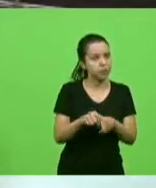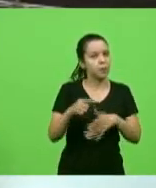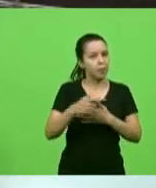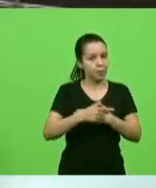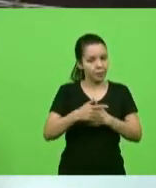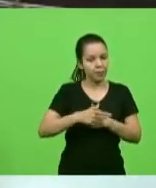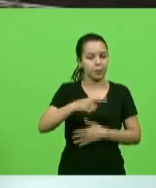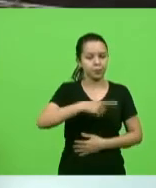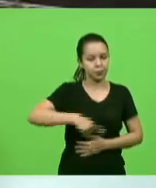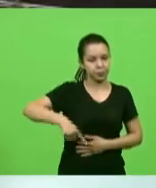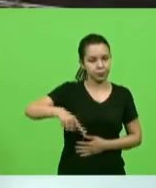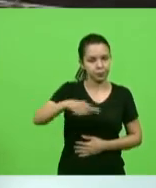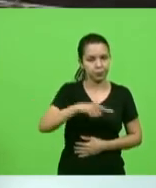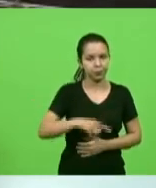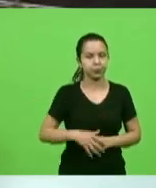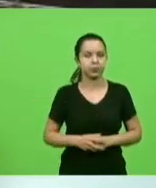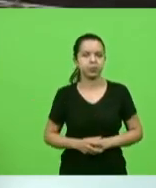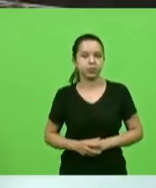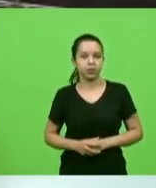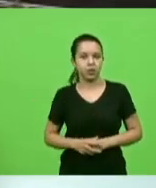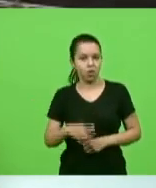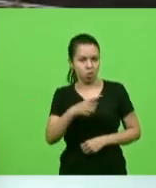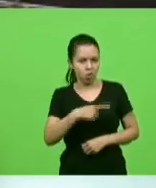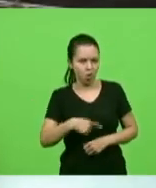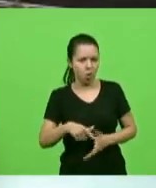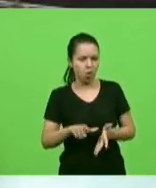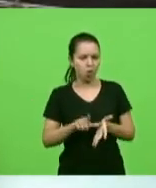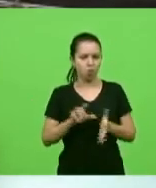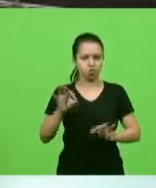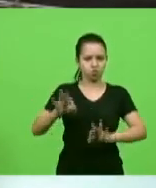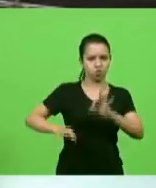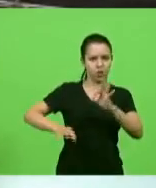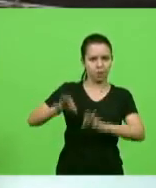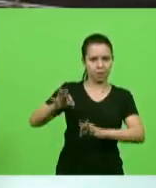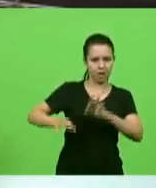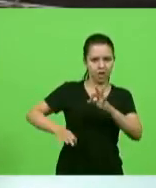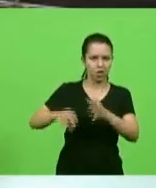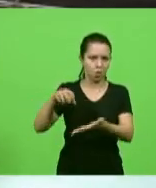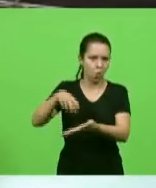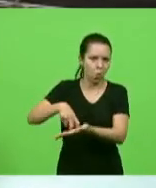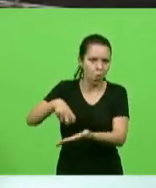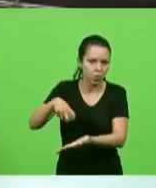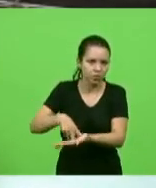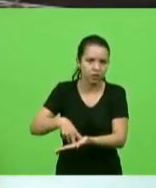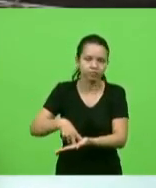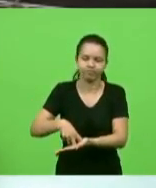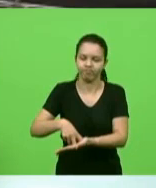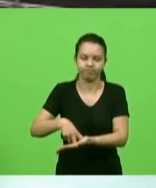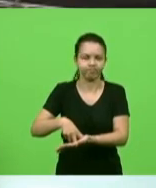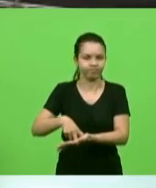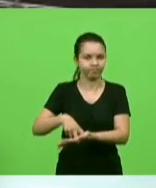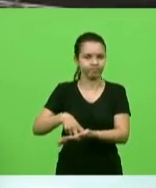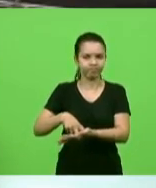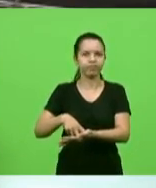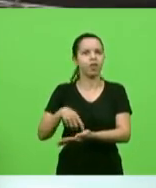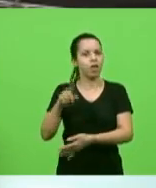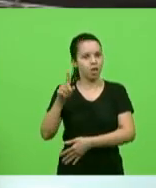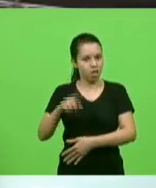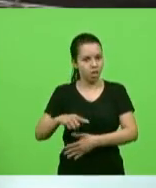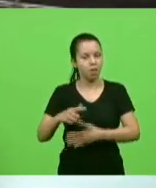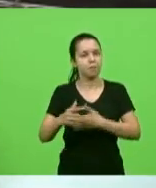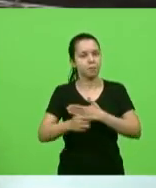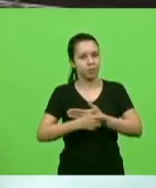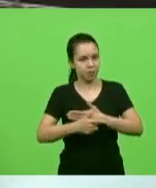nos cabe é e não é fazendo pré-julgamento e nem conta não e este é um